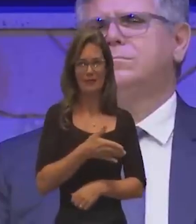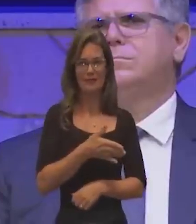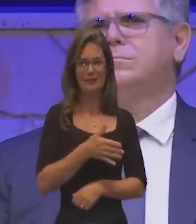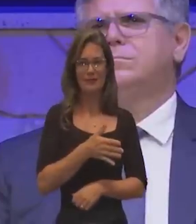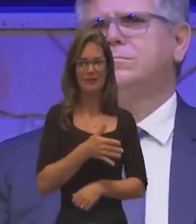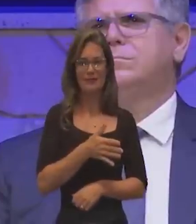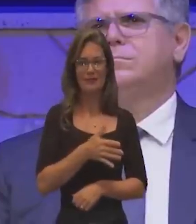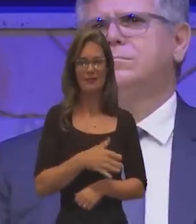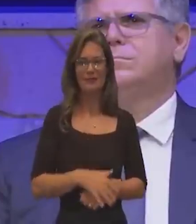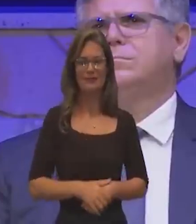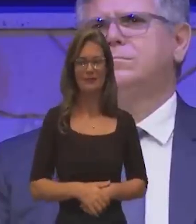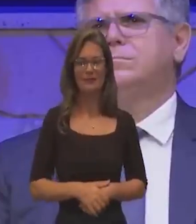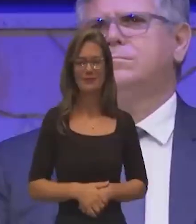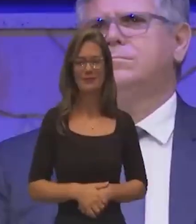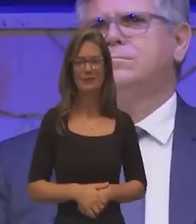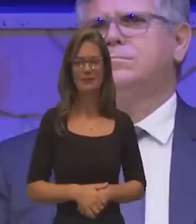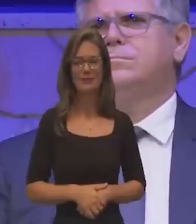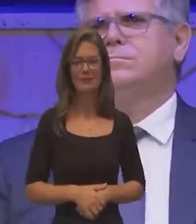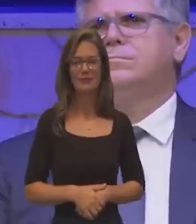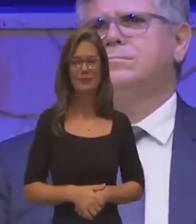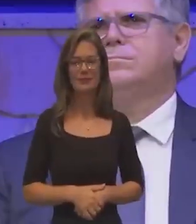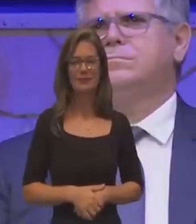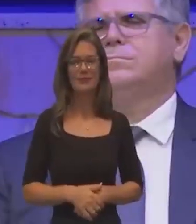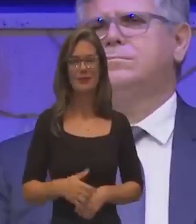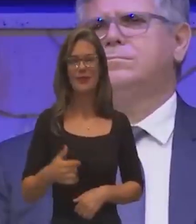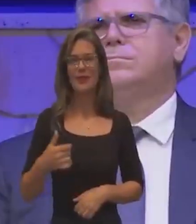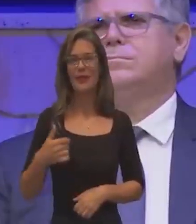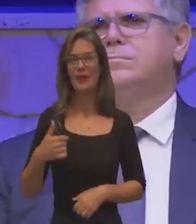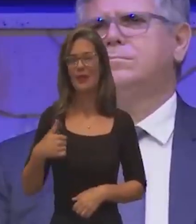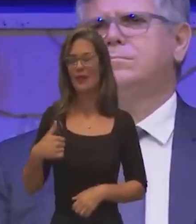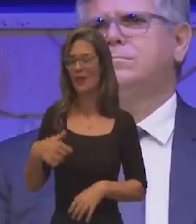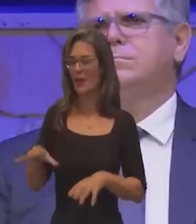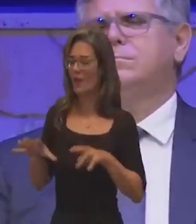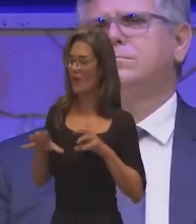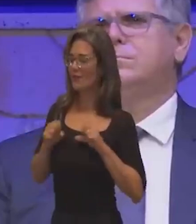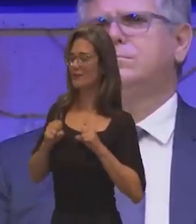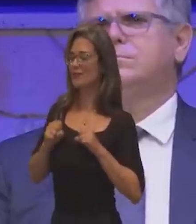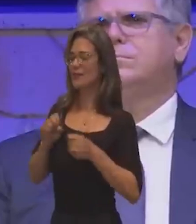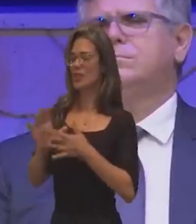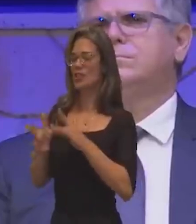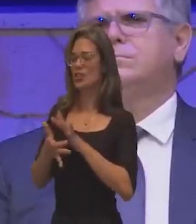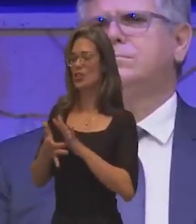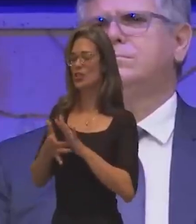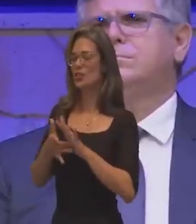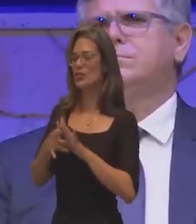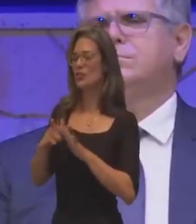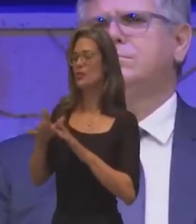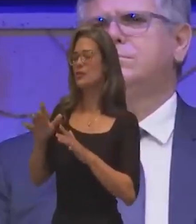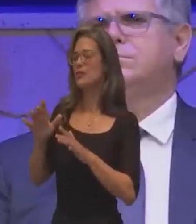Ai, pastor, eu me converti, agora Deus me deu uma pincelada que eu já melhorei um pouquinho.